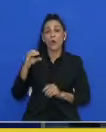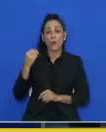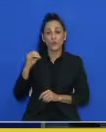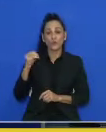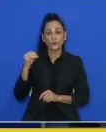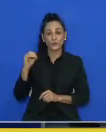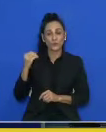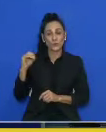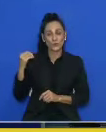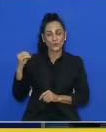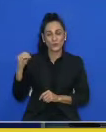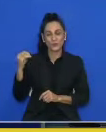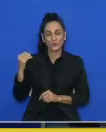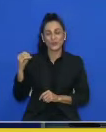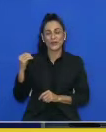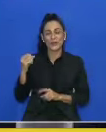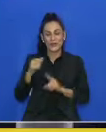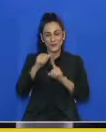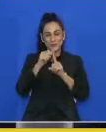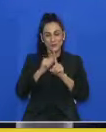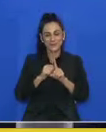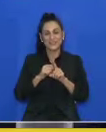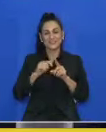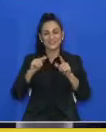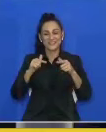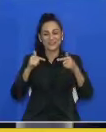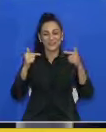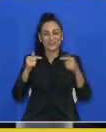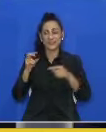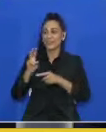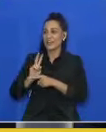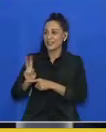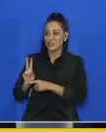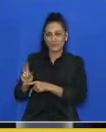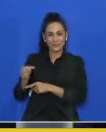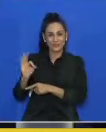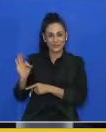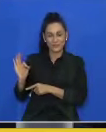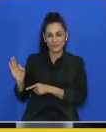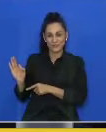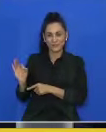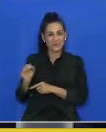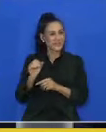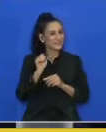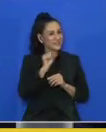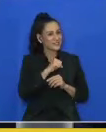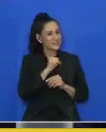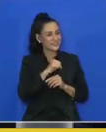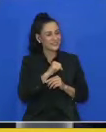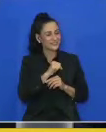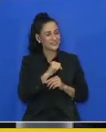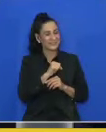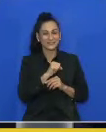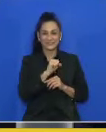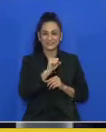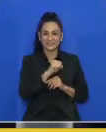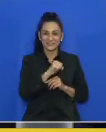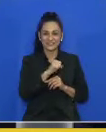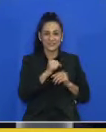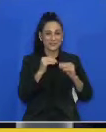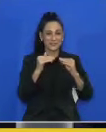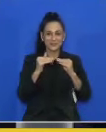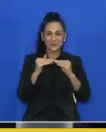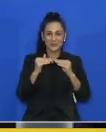outubro. Outubro é o mês da sorte. As auditoras confirmam? Sim, confirmo.